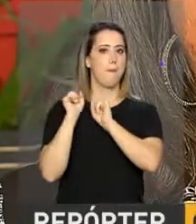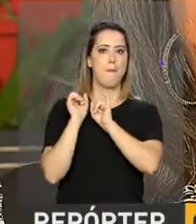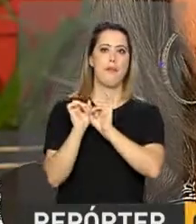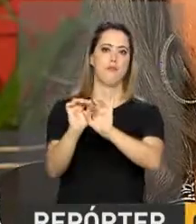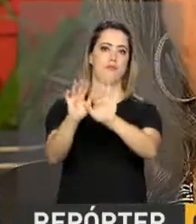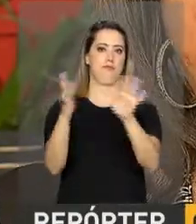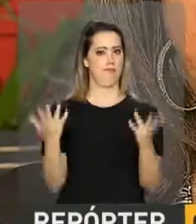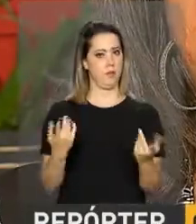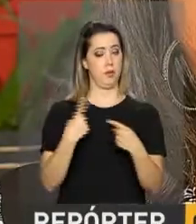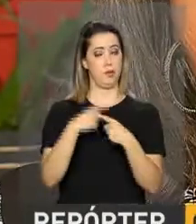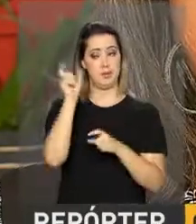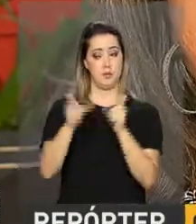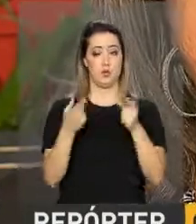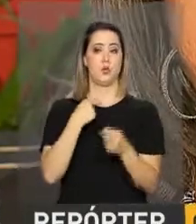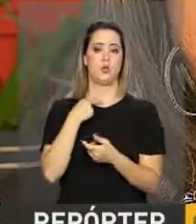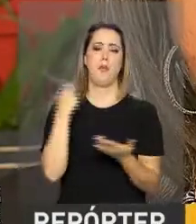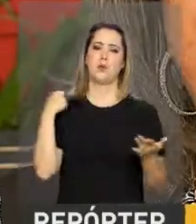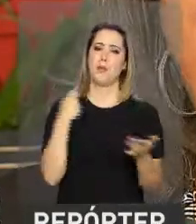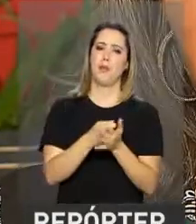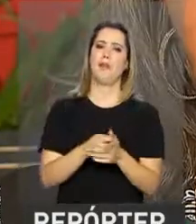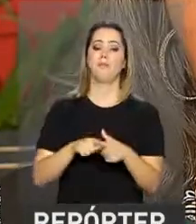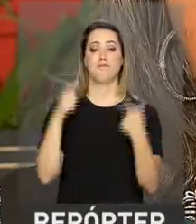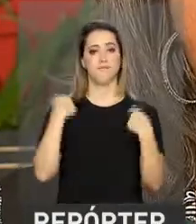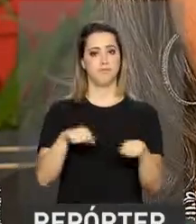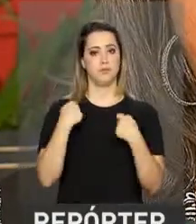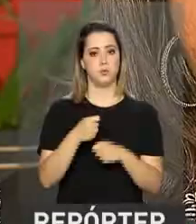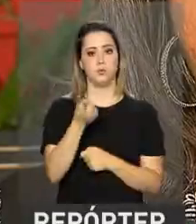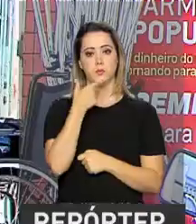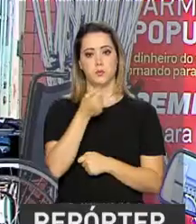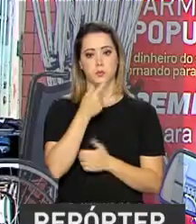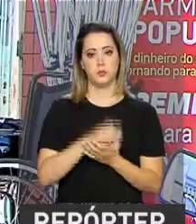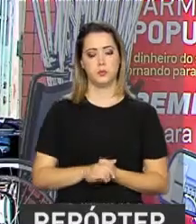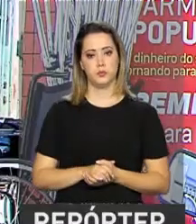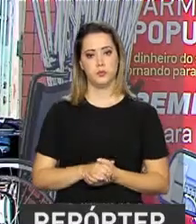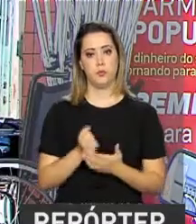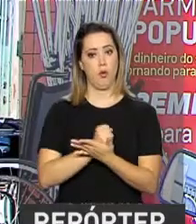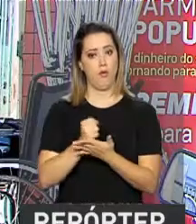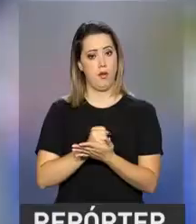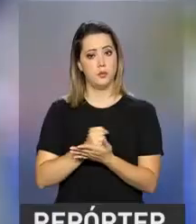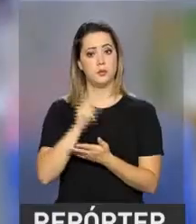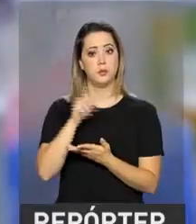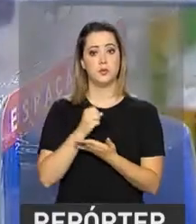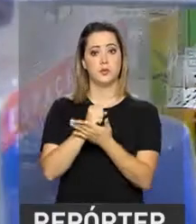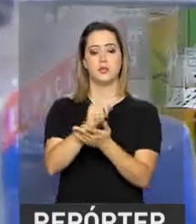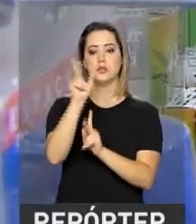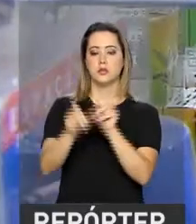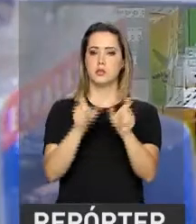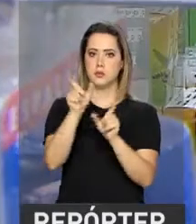para as pessoas que não podem pagar e precisão de caçamba o farmácia popular a oferta à população